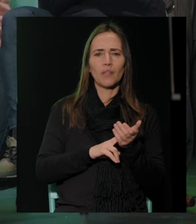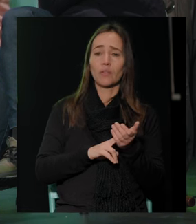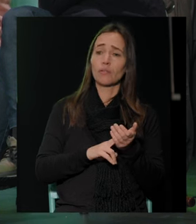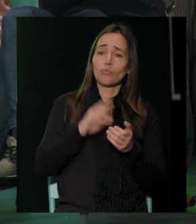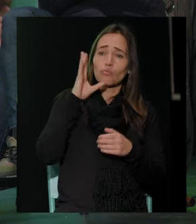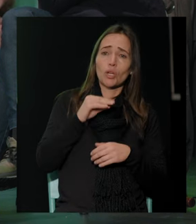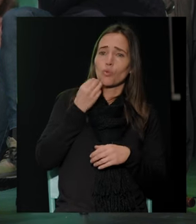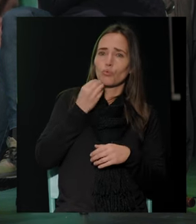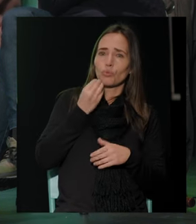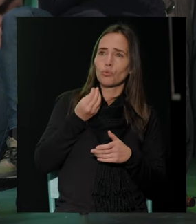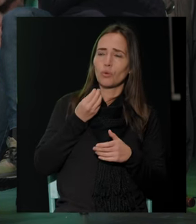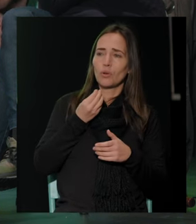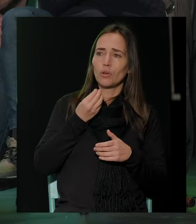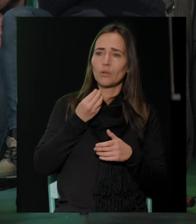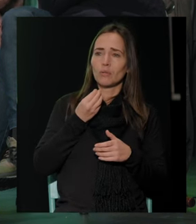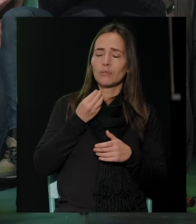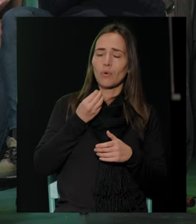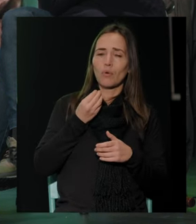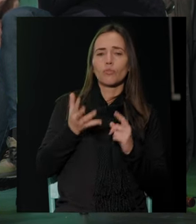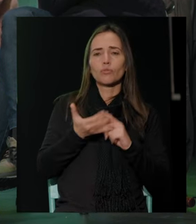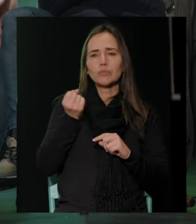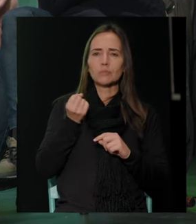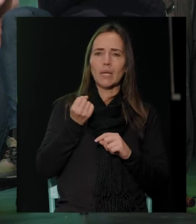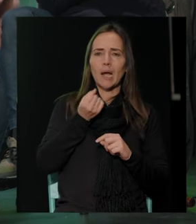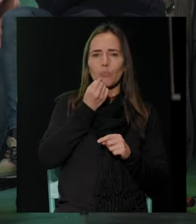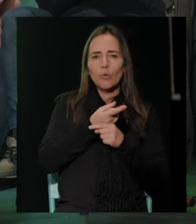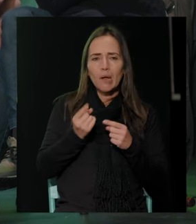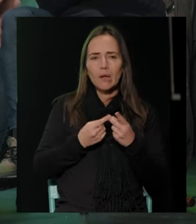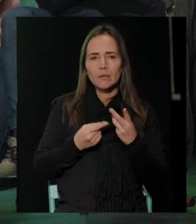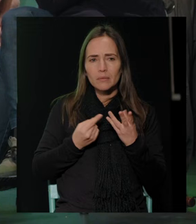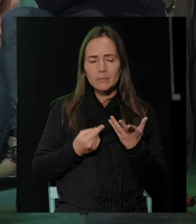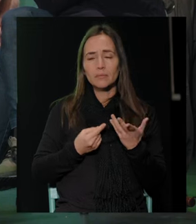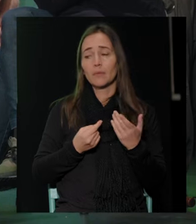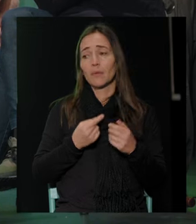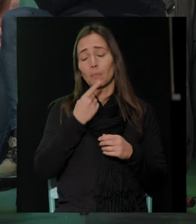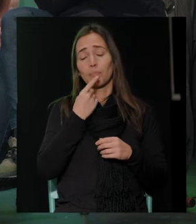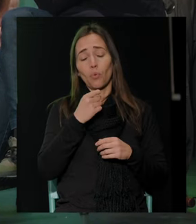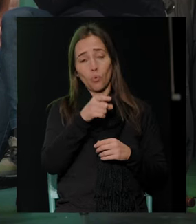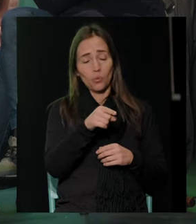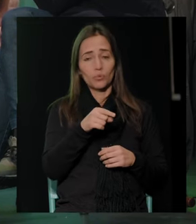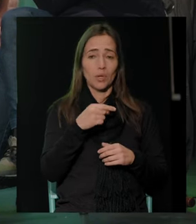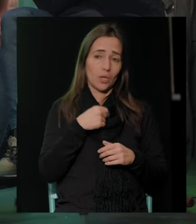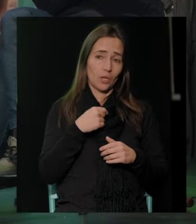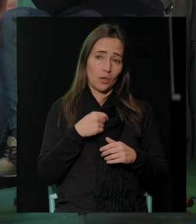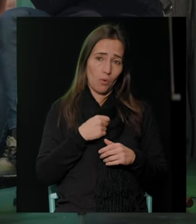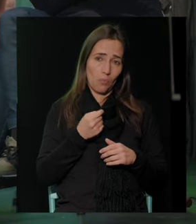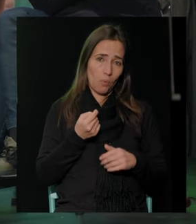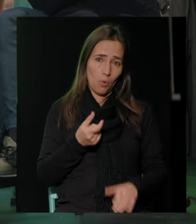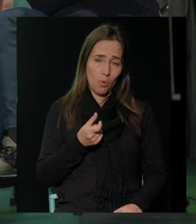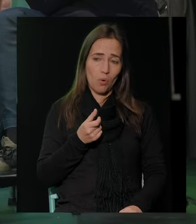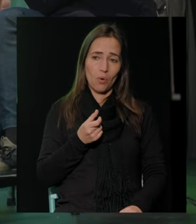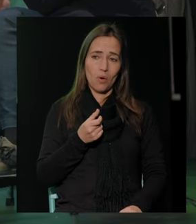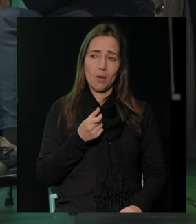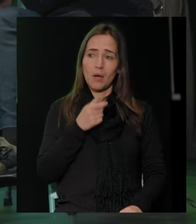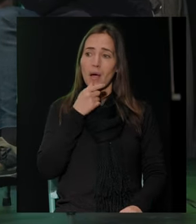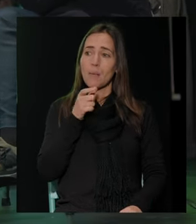argumentar nessa... Como é que chamas? Desculpa. Tereza. Não, é uma excelente pergunta e eu uso pouquíssimas vezes. É extremamente raro eu